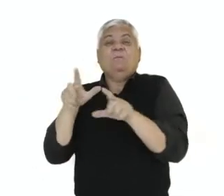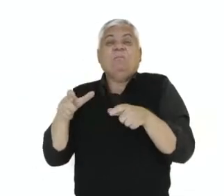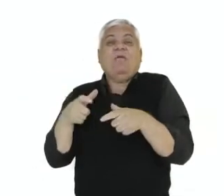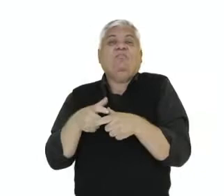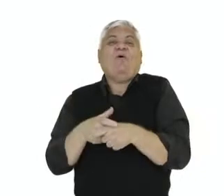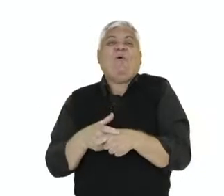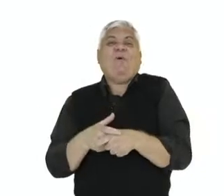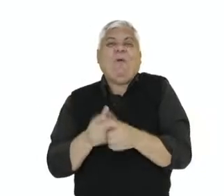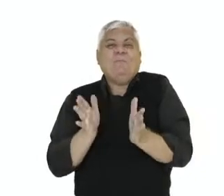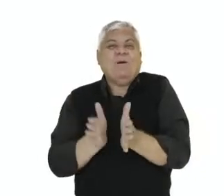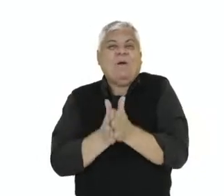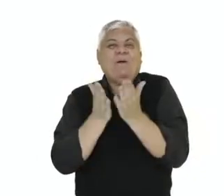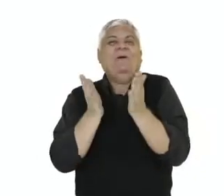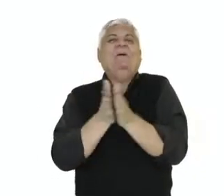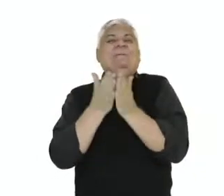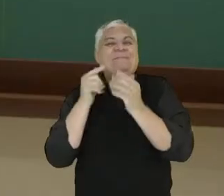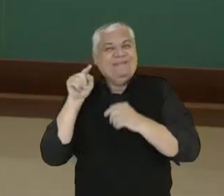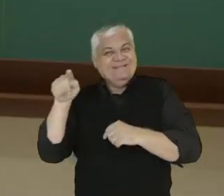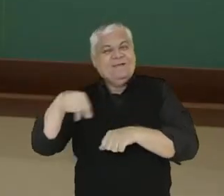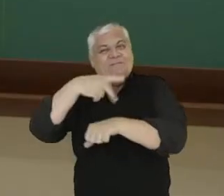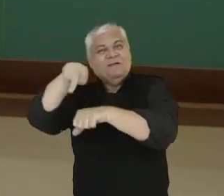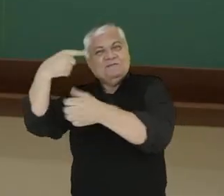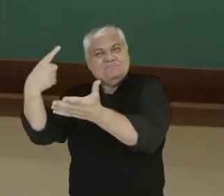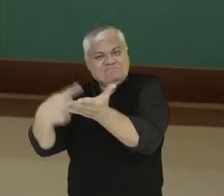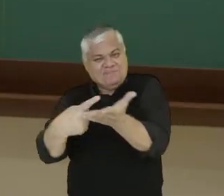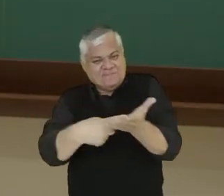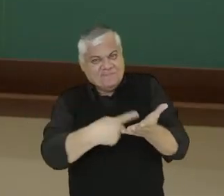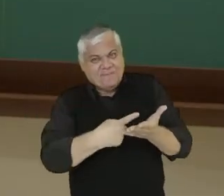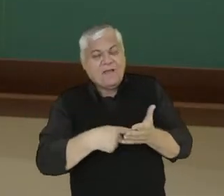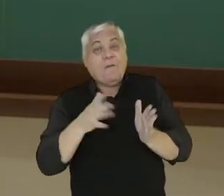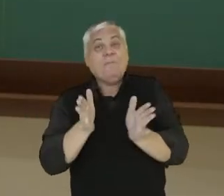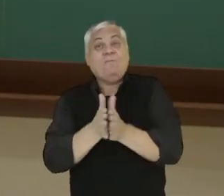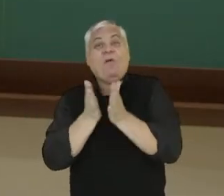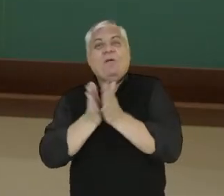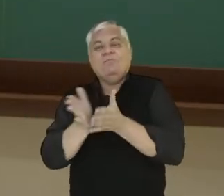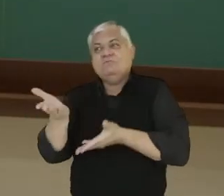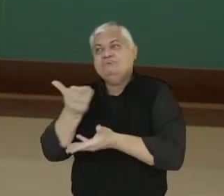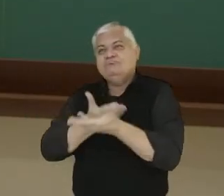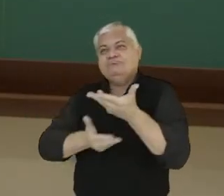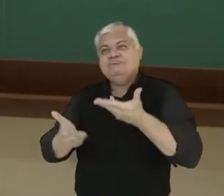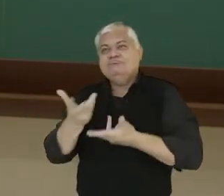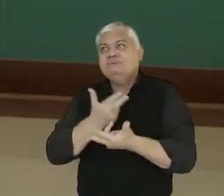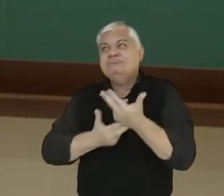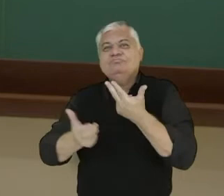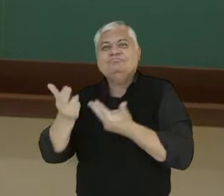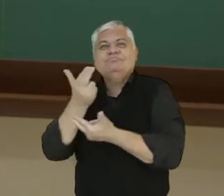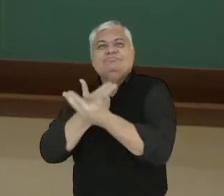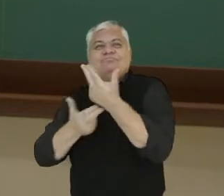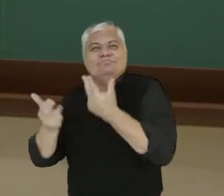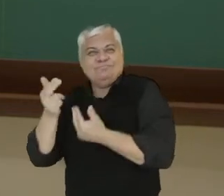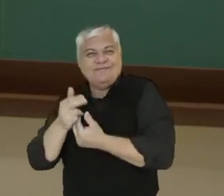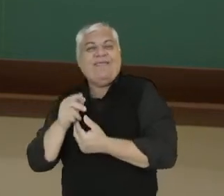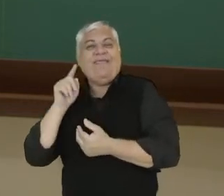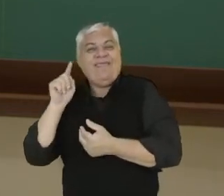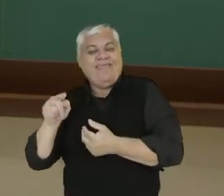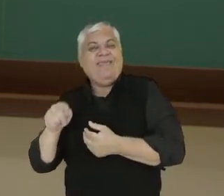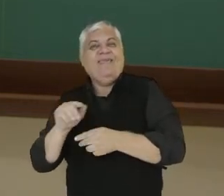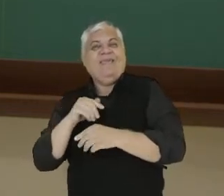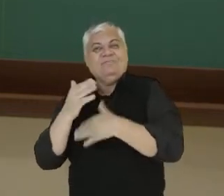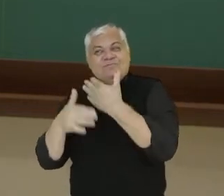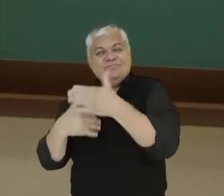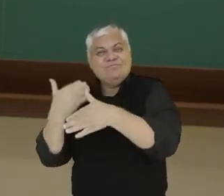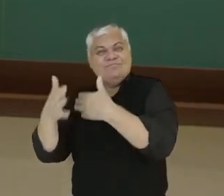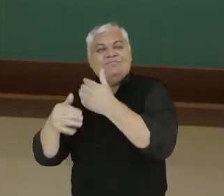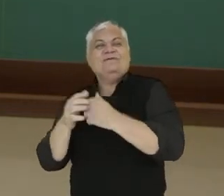poder econômico. A gente acabou de falar aquela ideia de se relacionar com países emergentes ou subdesenvolvidos, né, usando